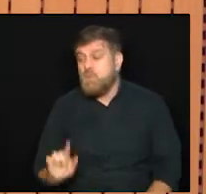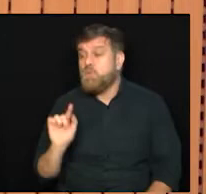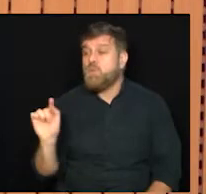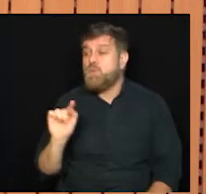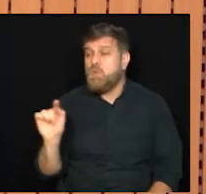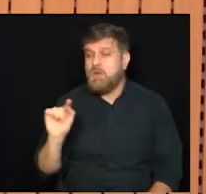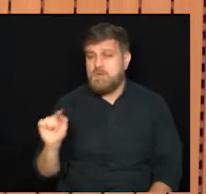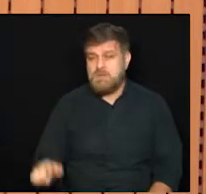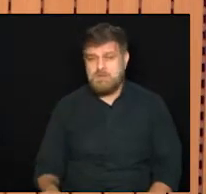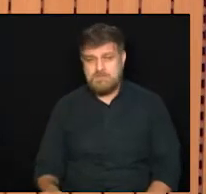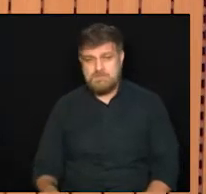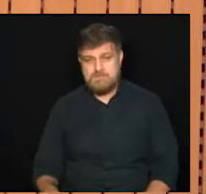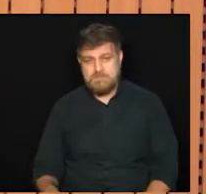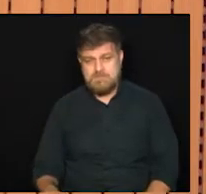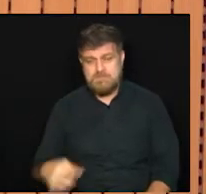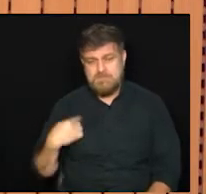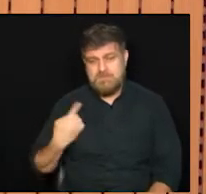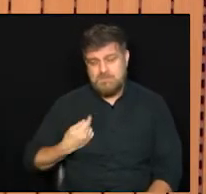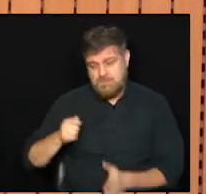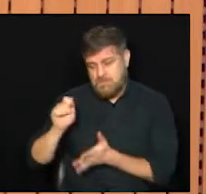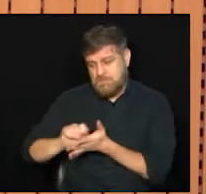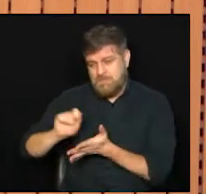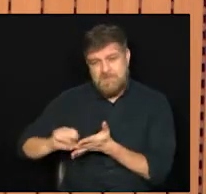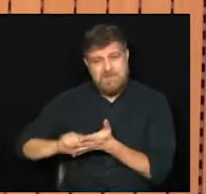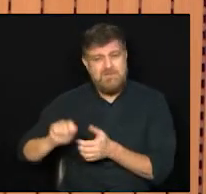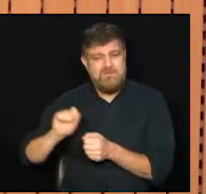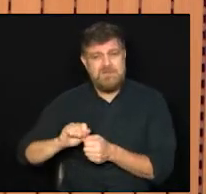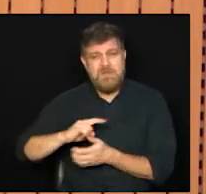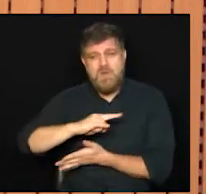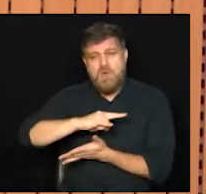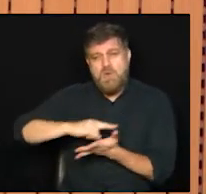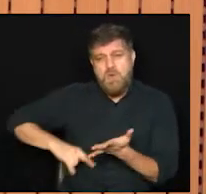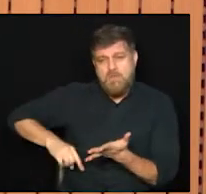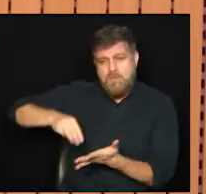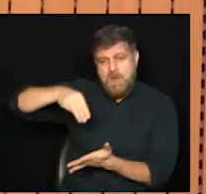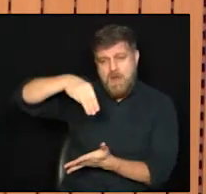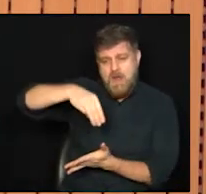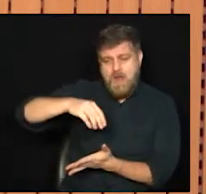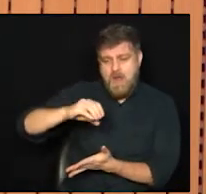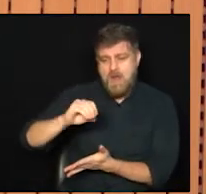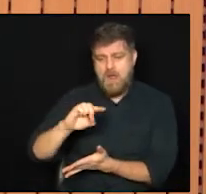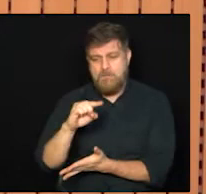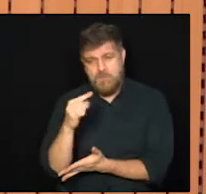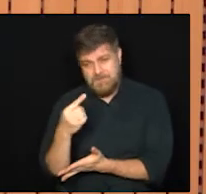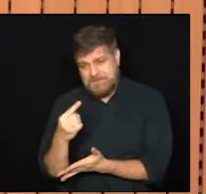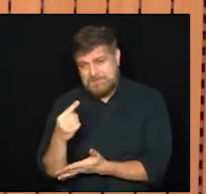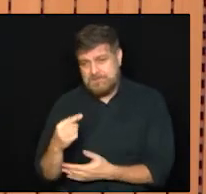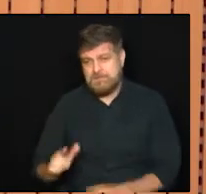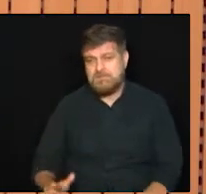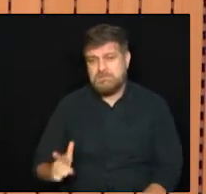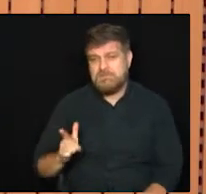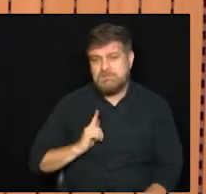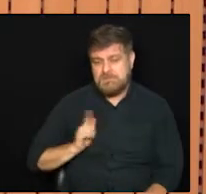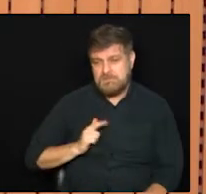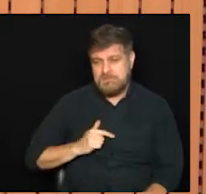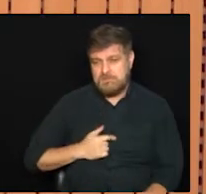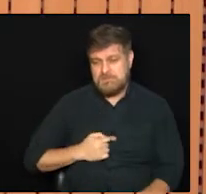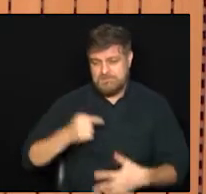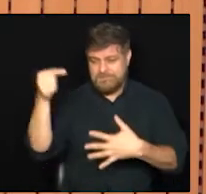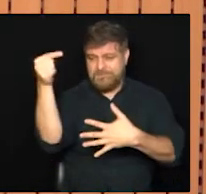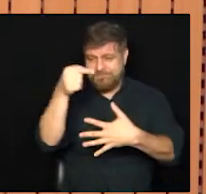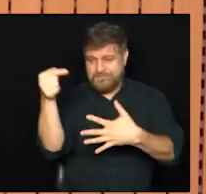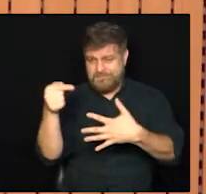possa ser... Nós podemos encaminhar através de uma moção para tentar sensibilizar o governo federal de algum ajuste nessas